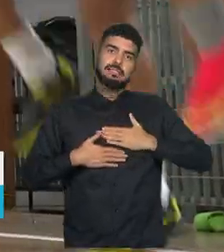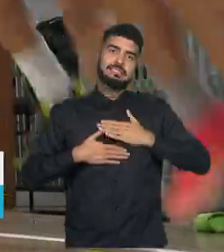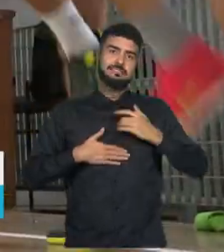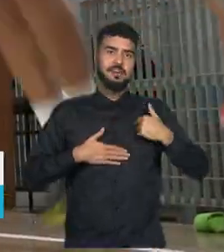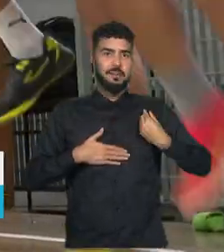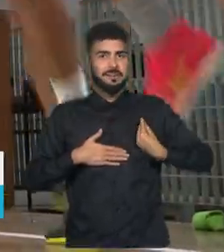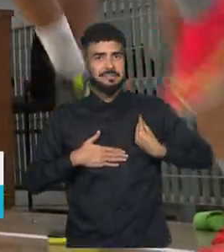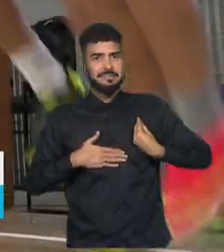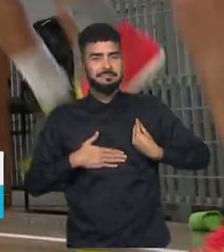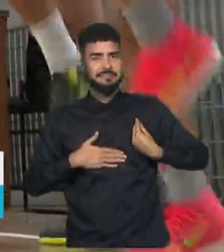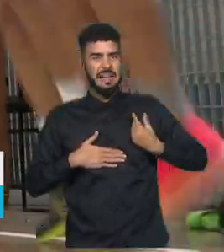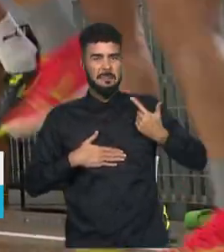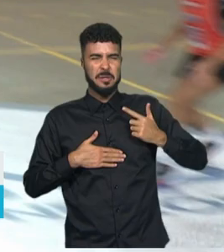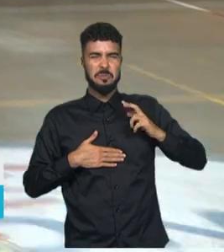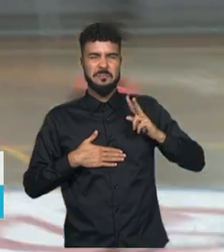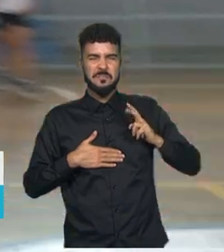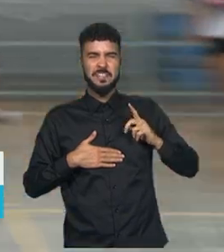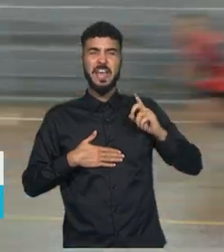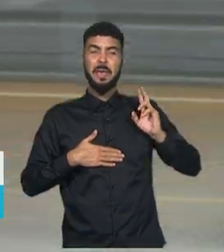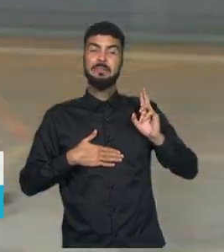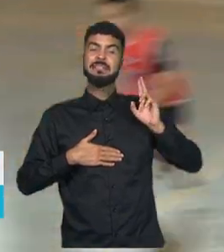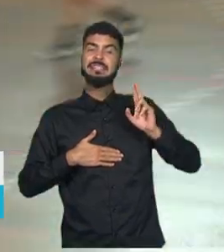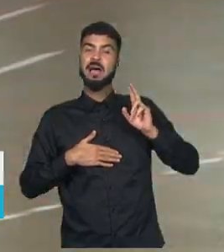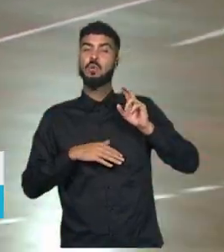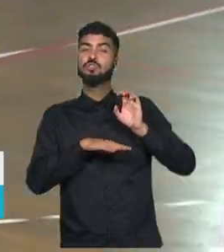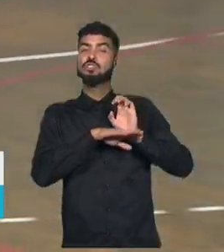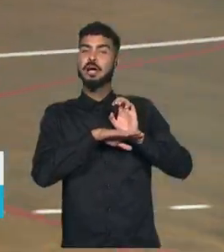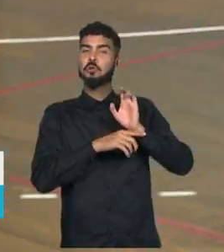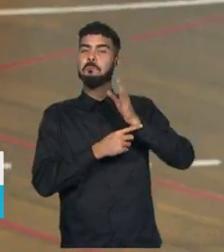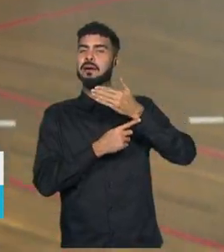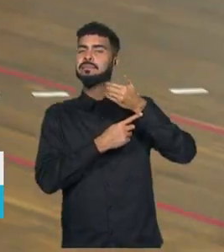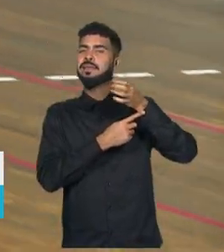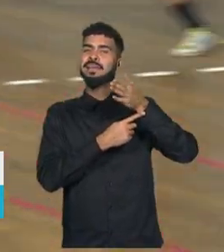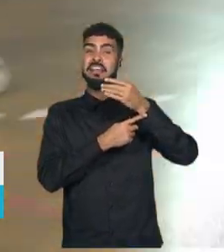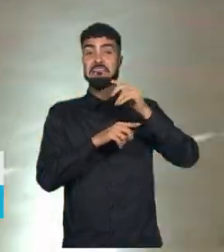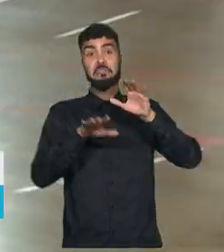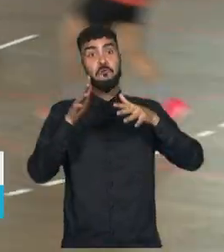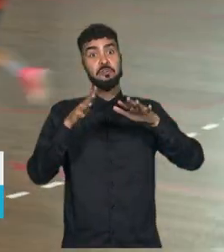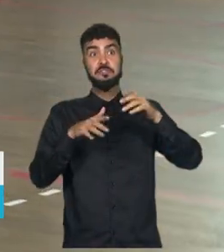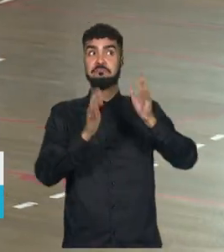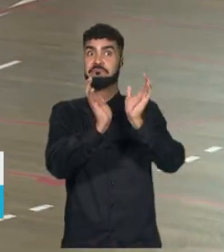mais uma vez levar a bandeira do estado, quem sabe trazer esse título aqui para Taboão.